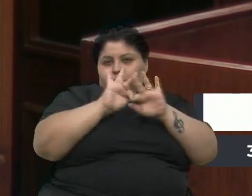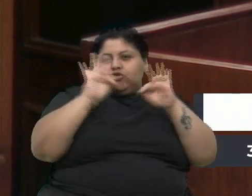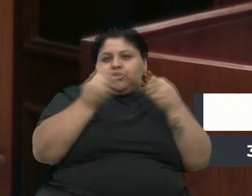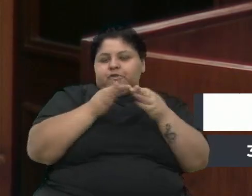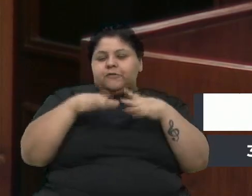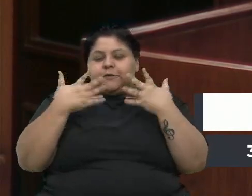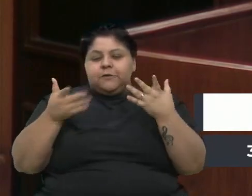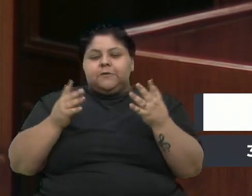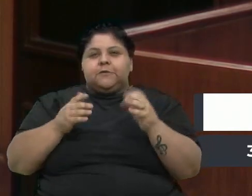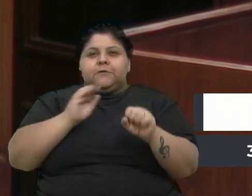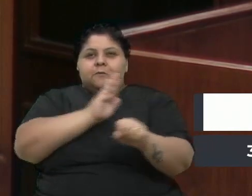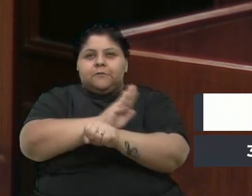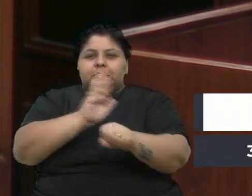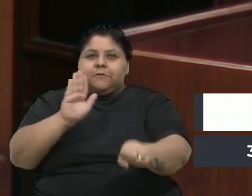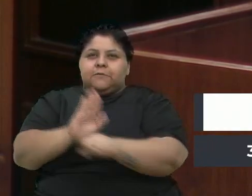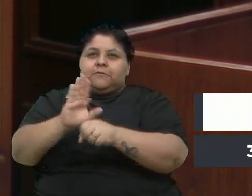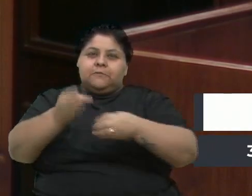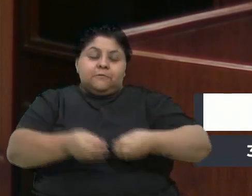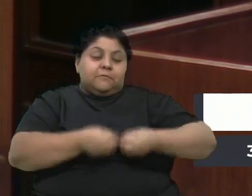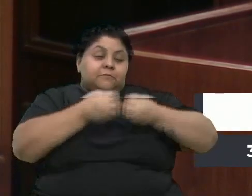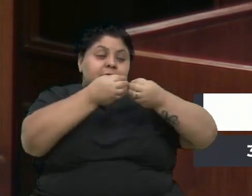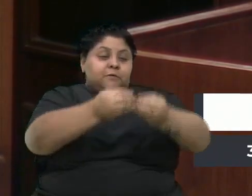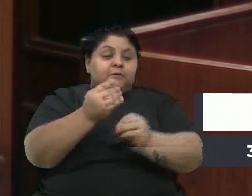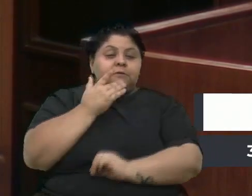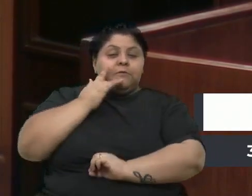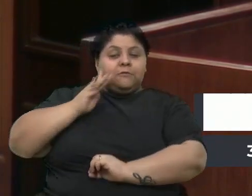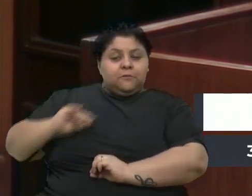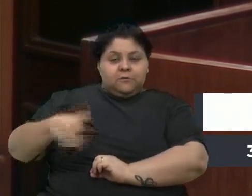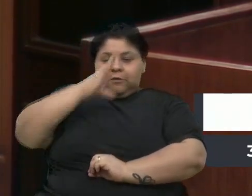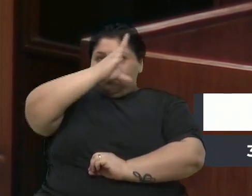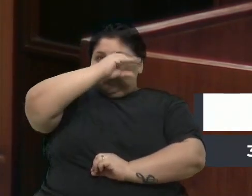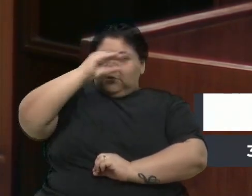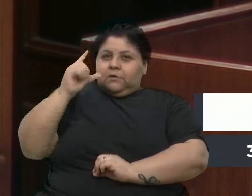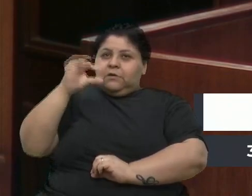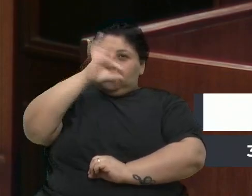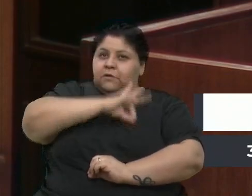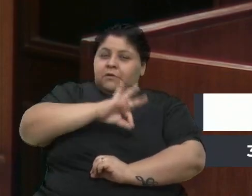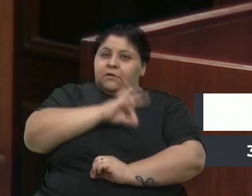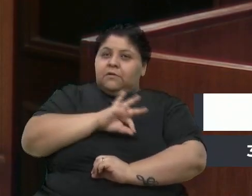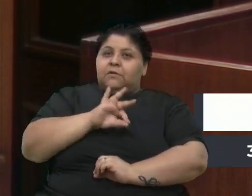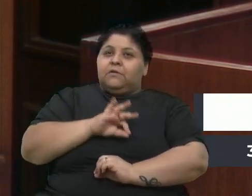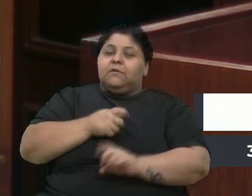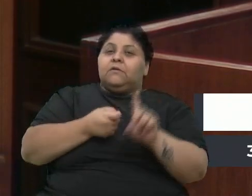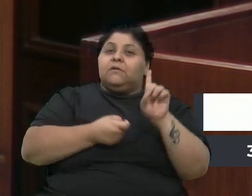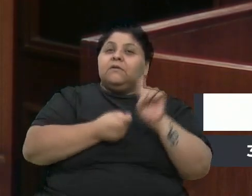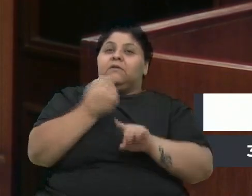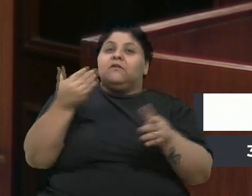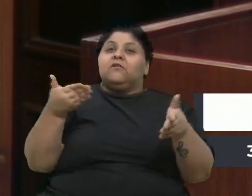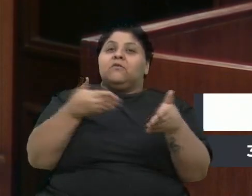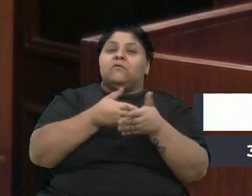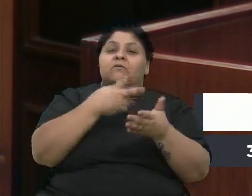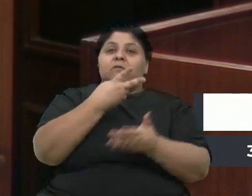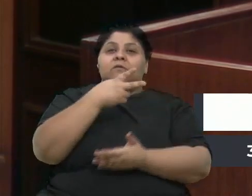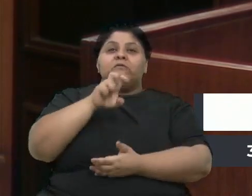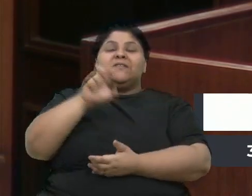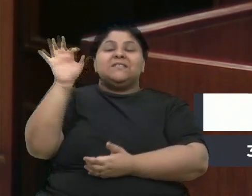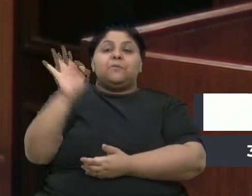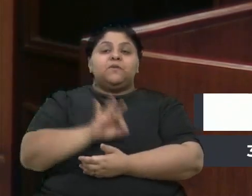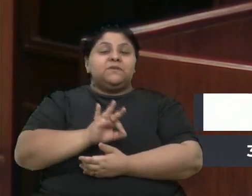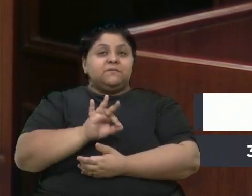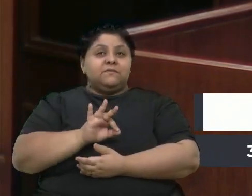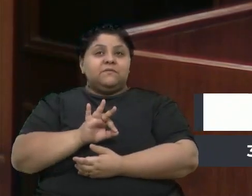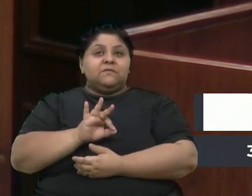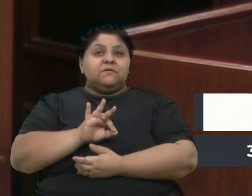será concedido a crianças e adolescentes cuja renda familiar per capita mensal seja de até 25%